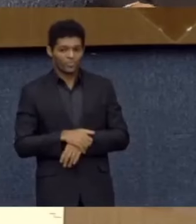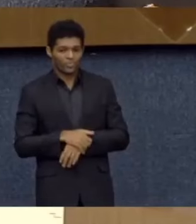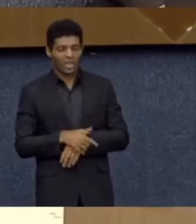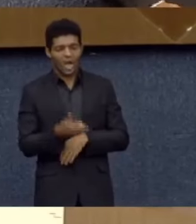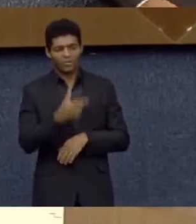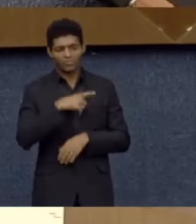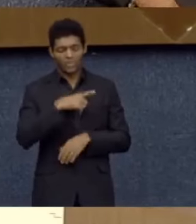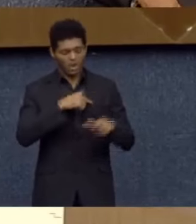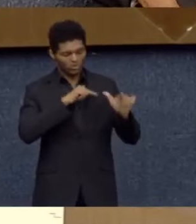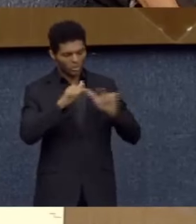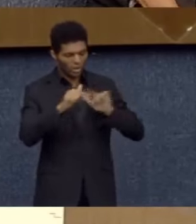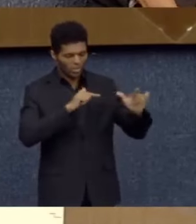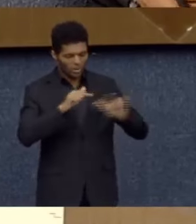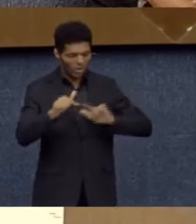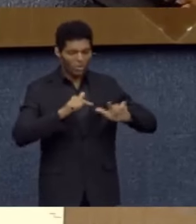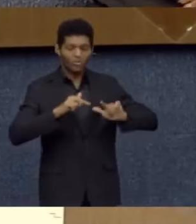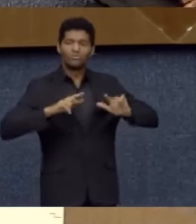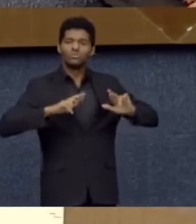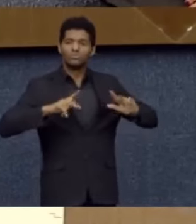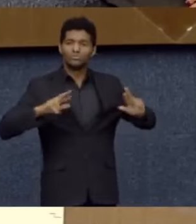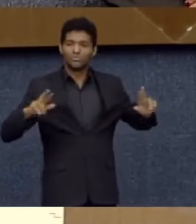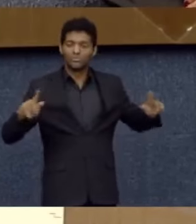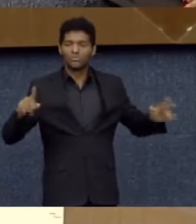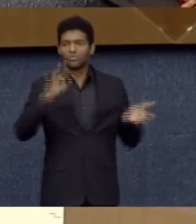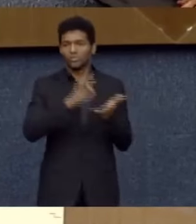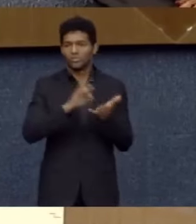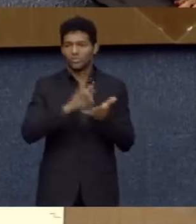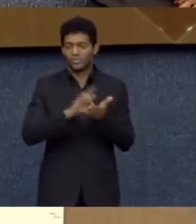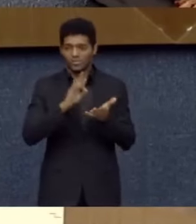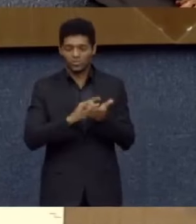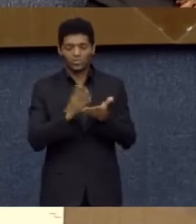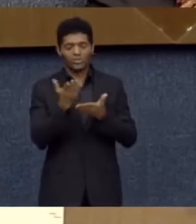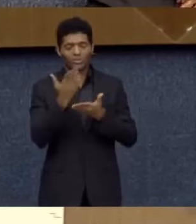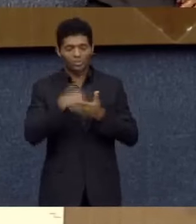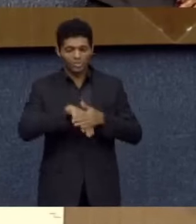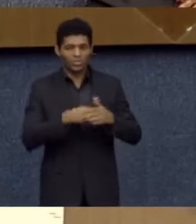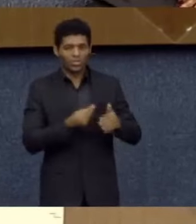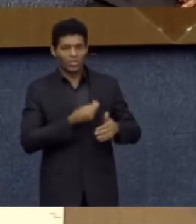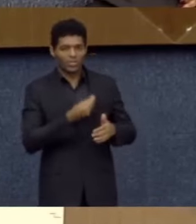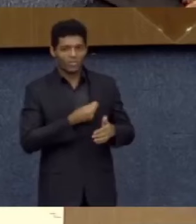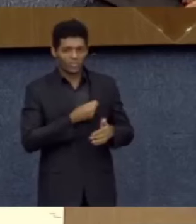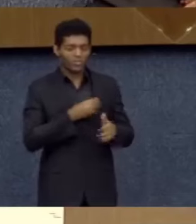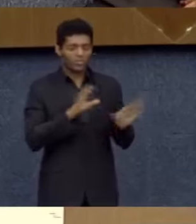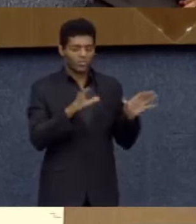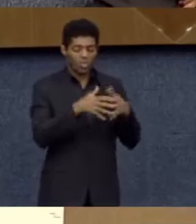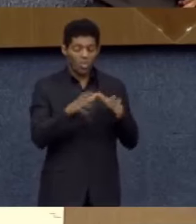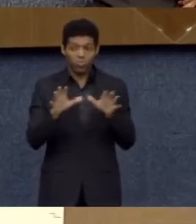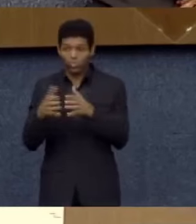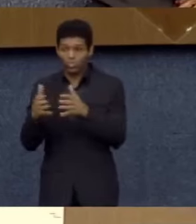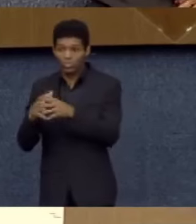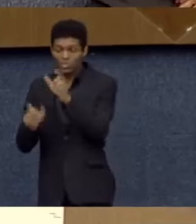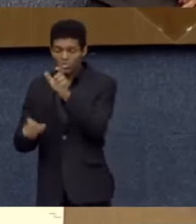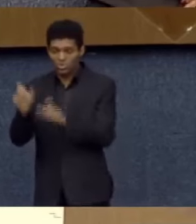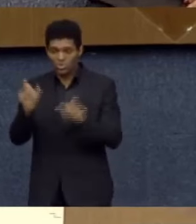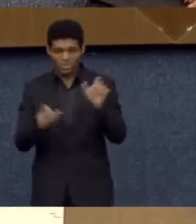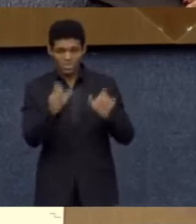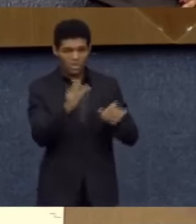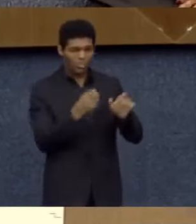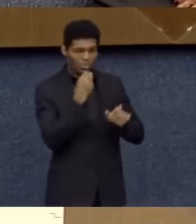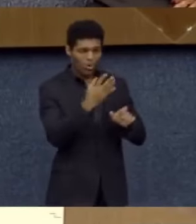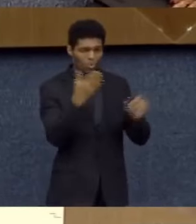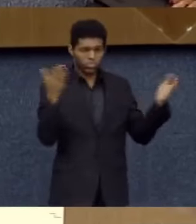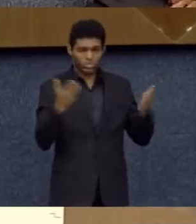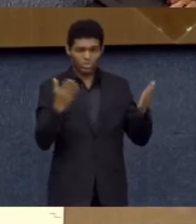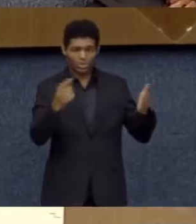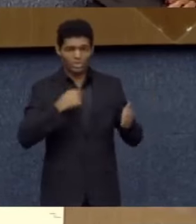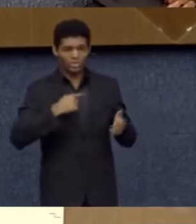e faz a diferença na vida de muita gente. E é muito bom recebê-la hoje como belo-horizontina.